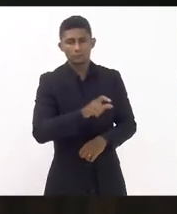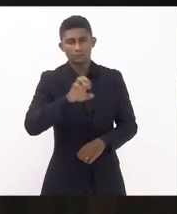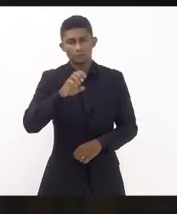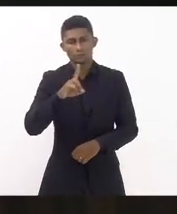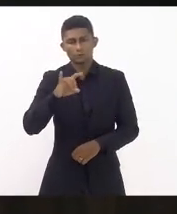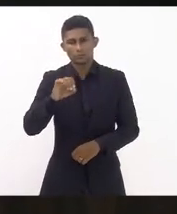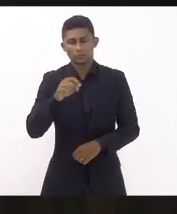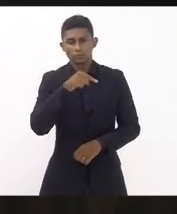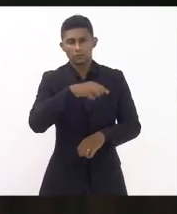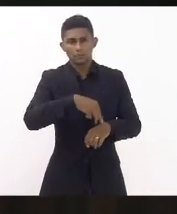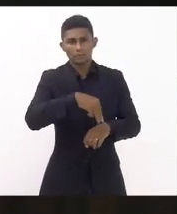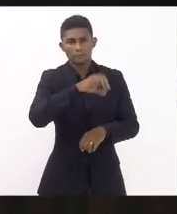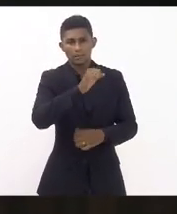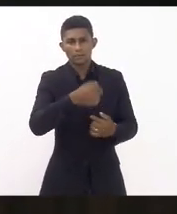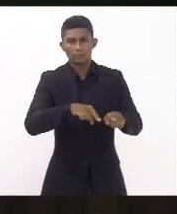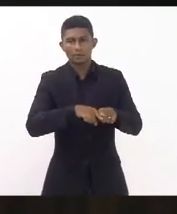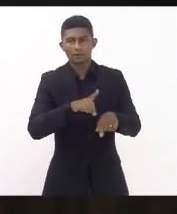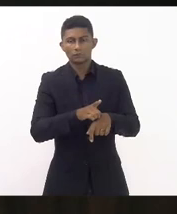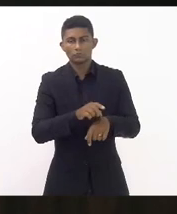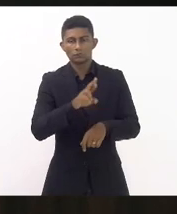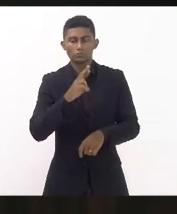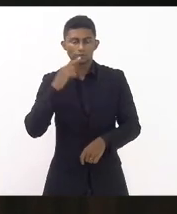Júnior, mestre e doutor em Direito,